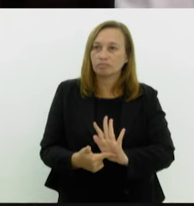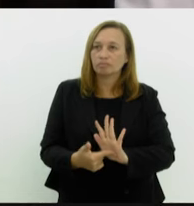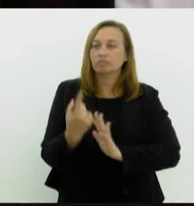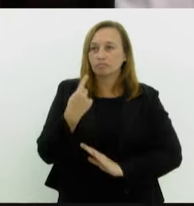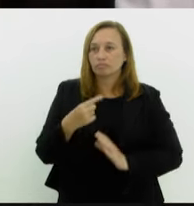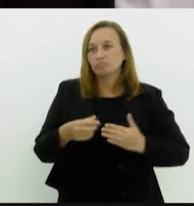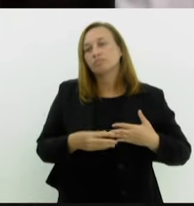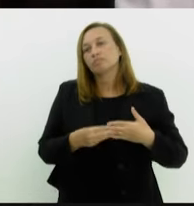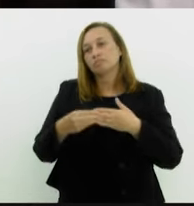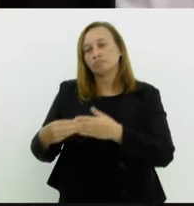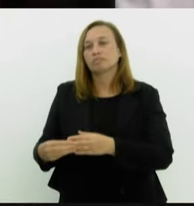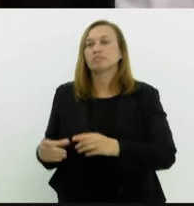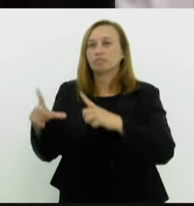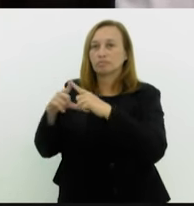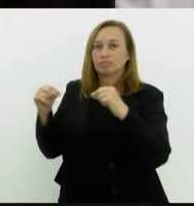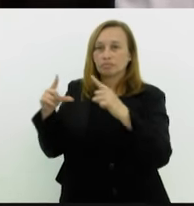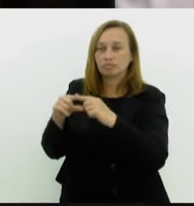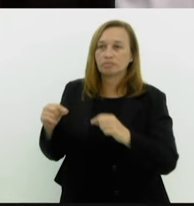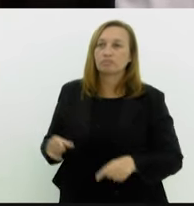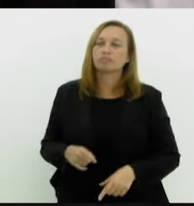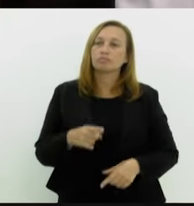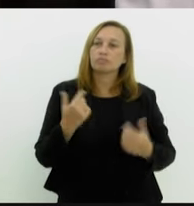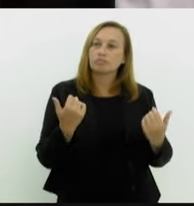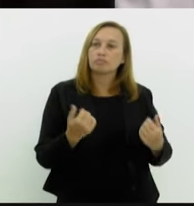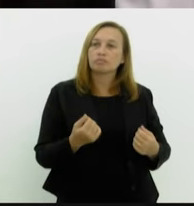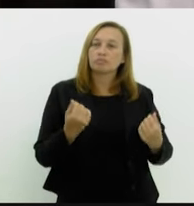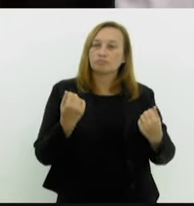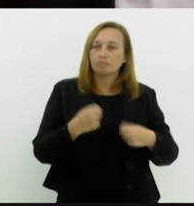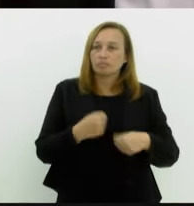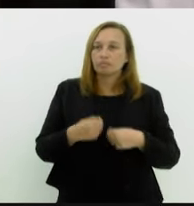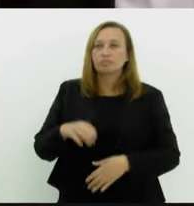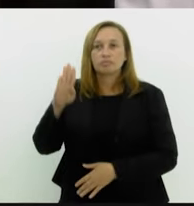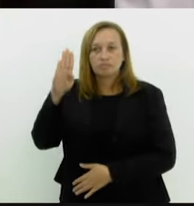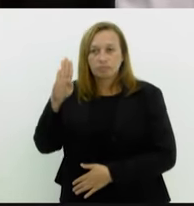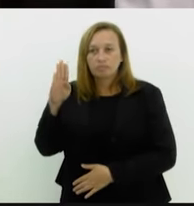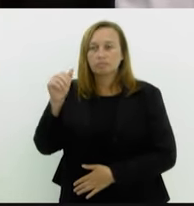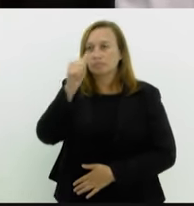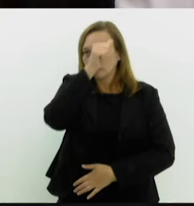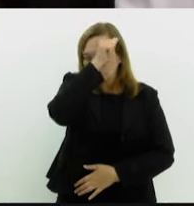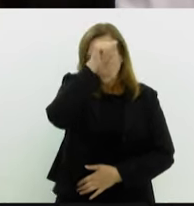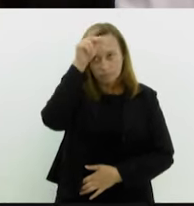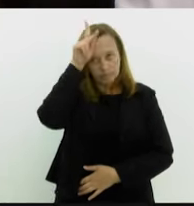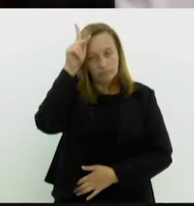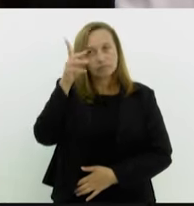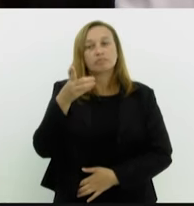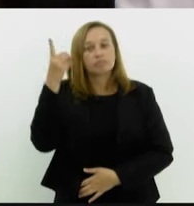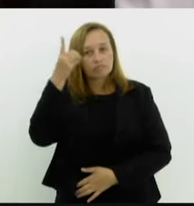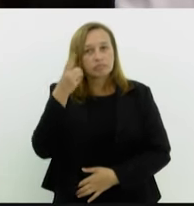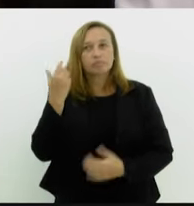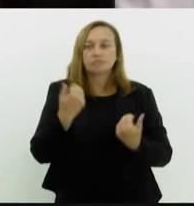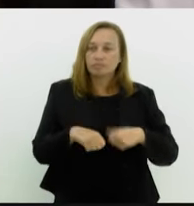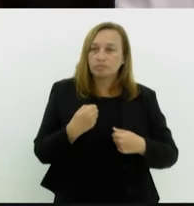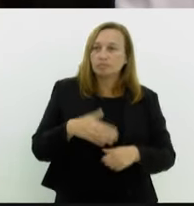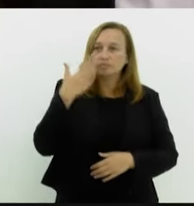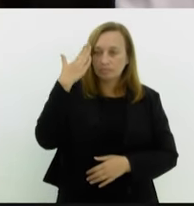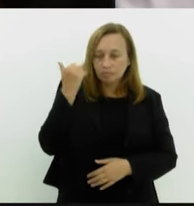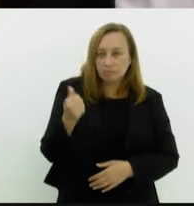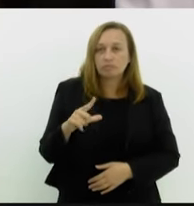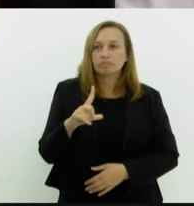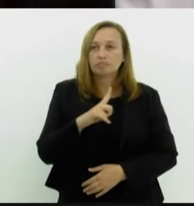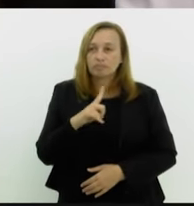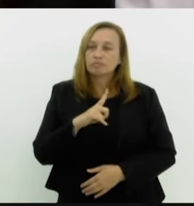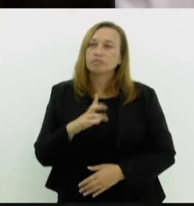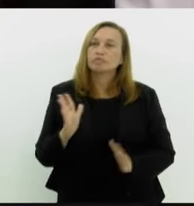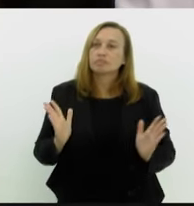Brasília mas o que as Principalmente as candidatas as prefeitas as as deputadas tem que saber que nós temos ainda